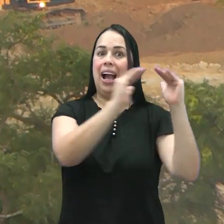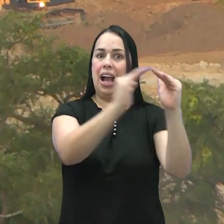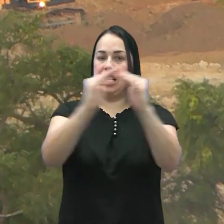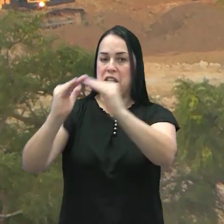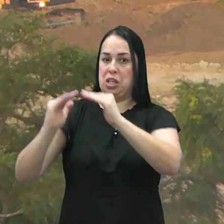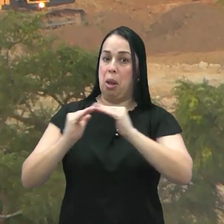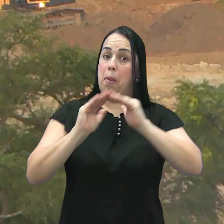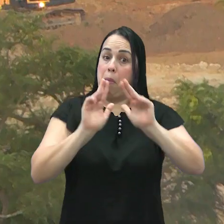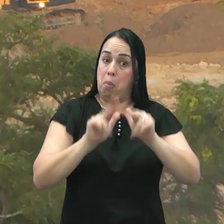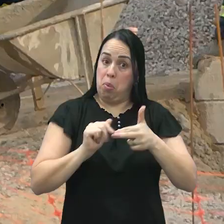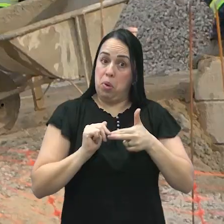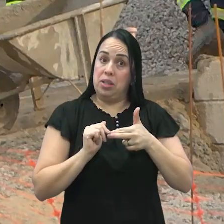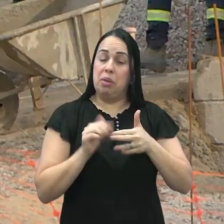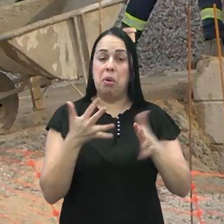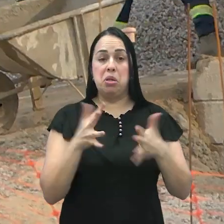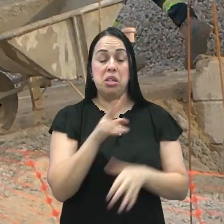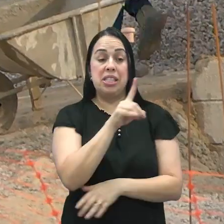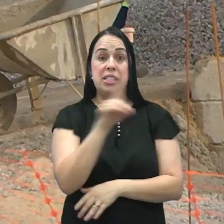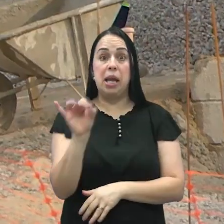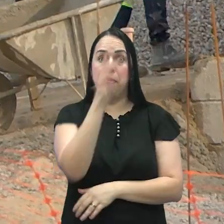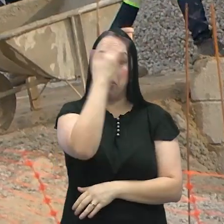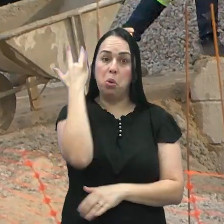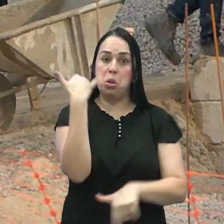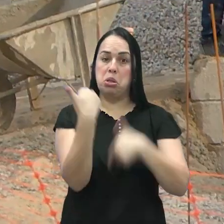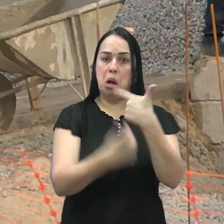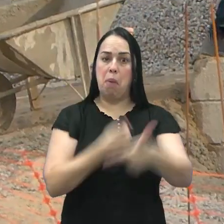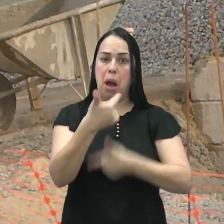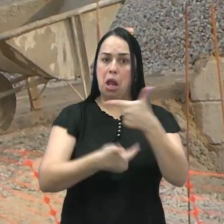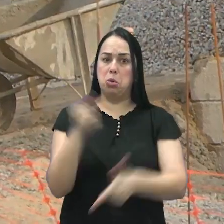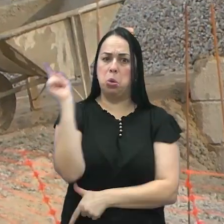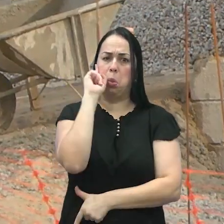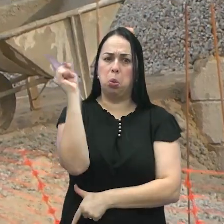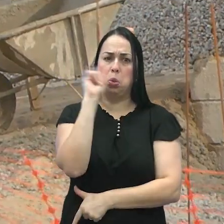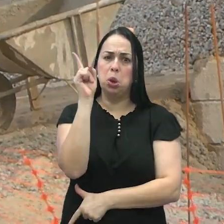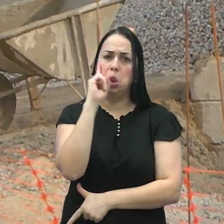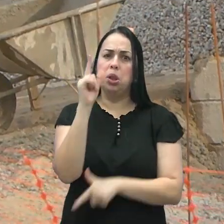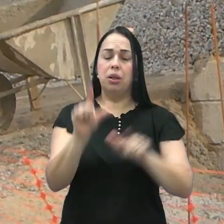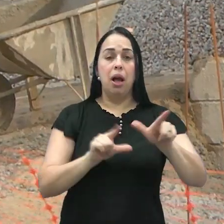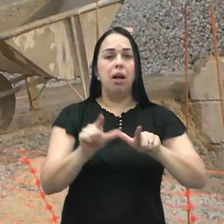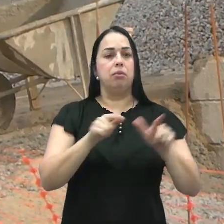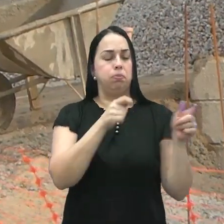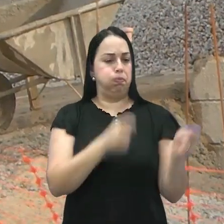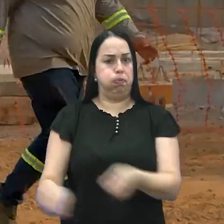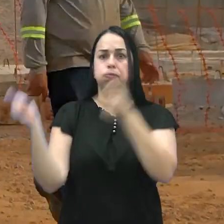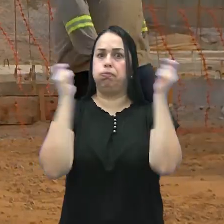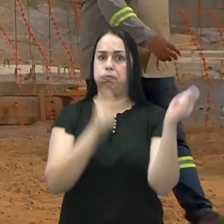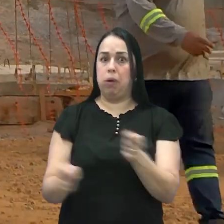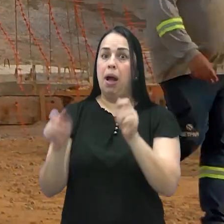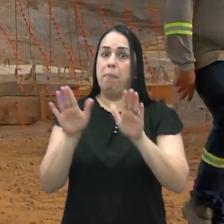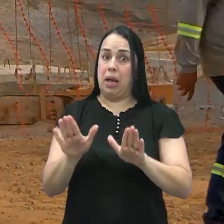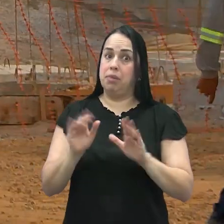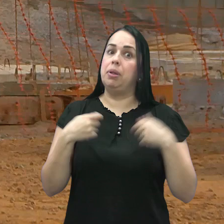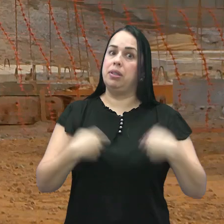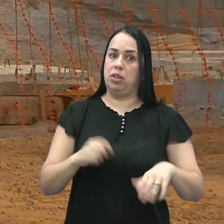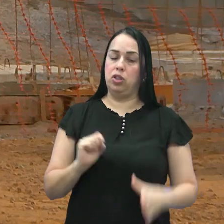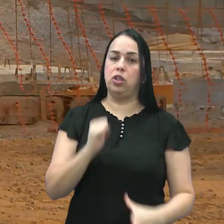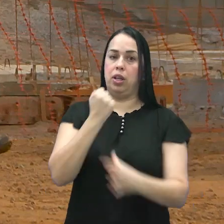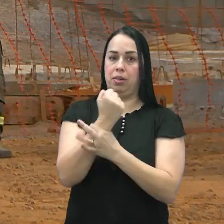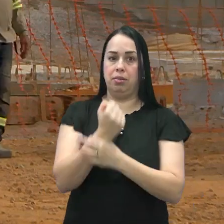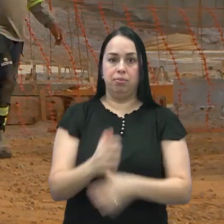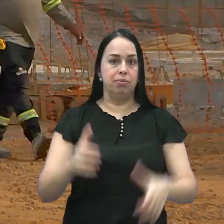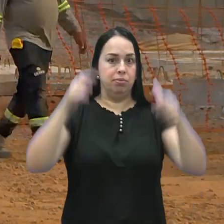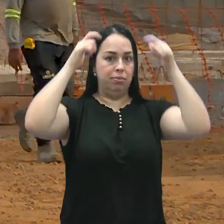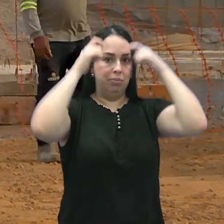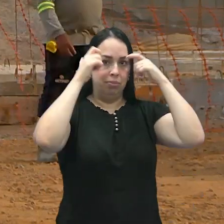num condomínio de casas. Para isso, mais de 100 pessoas trabalham aqui diariamente. O ritmo exige medidas